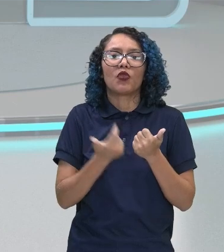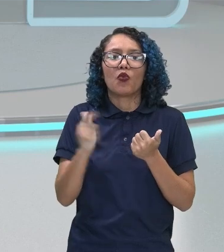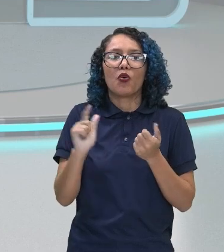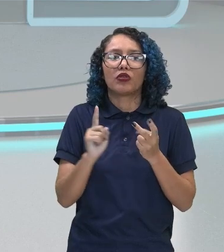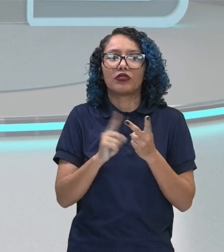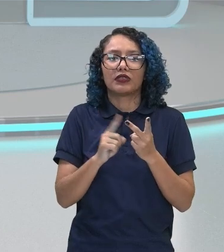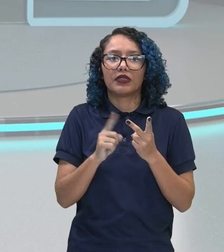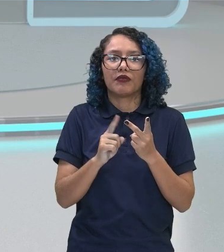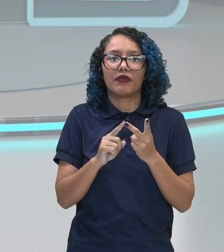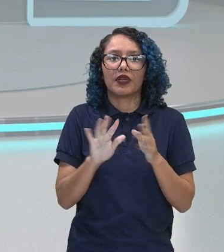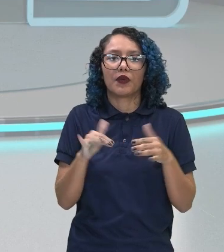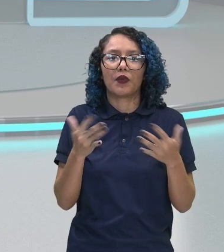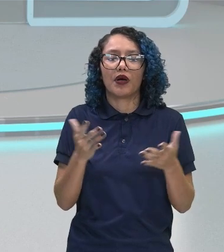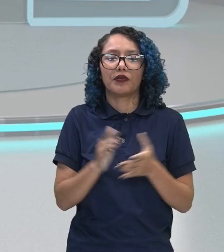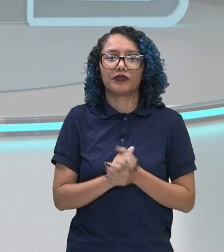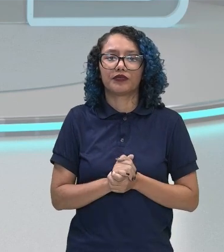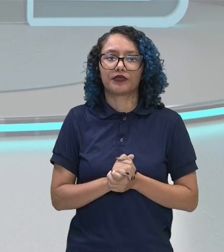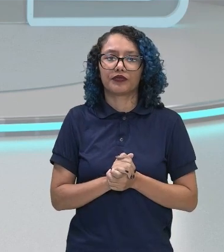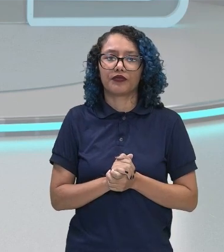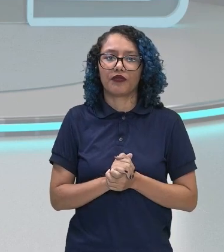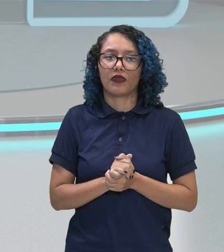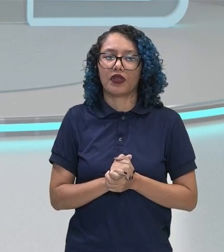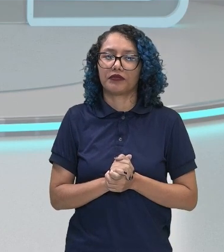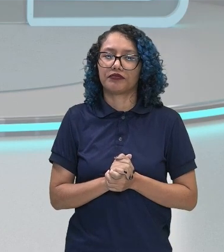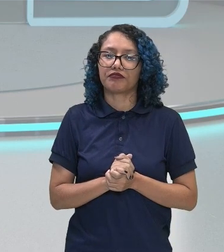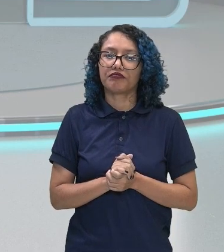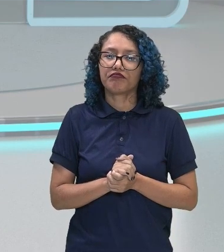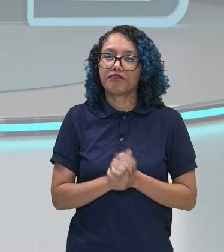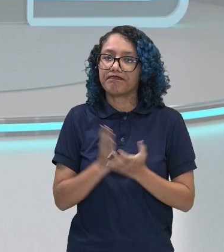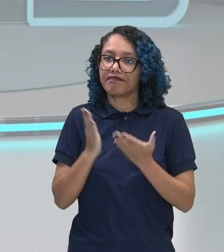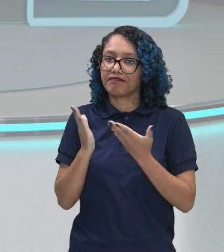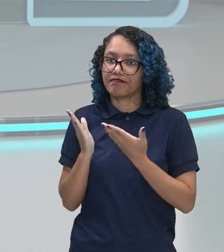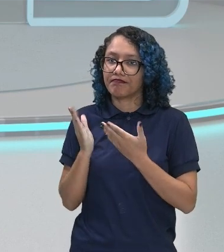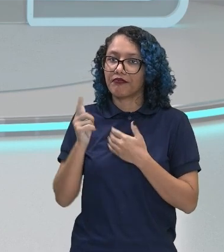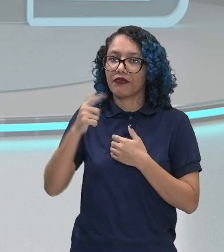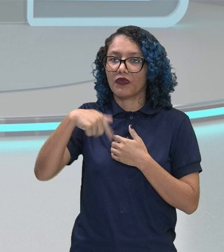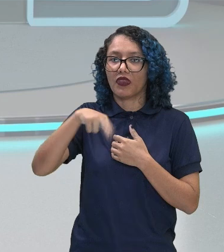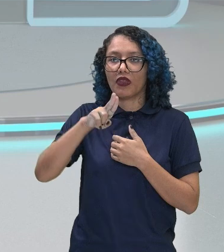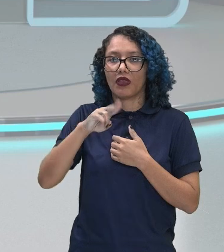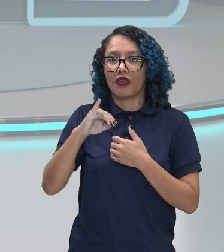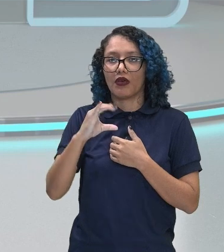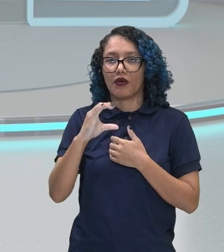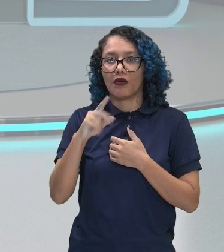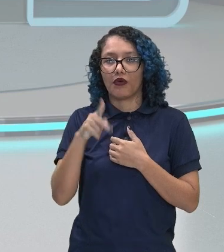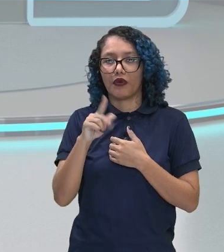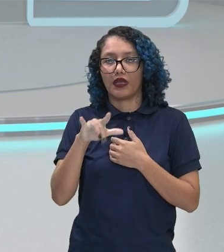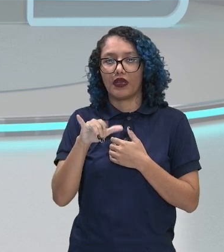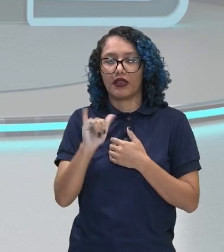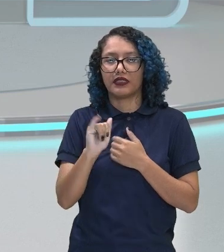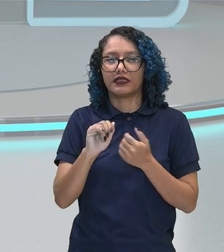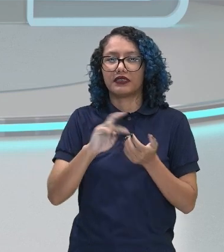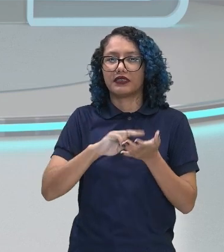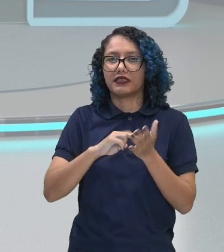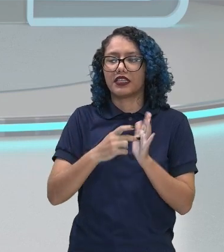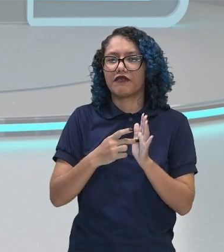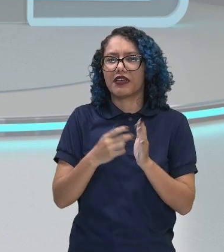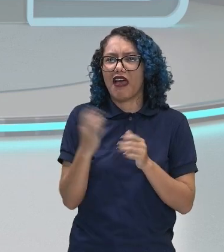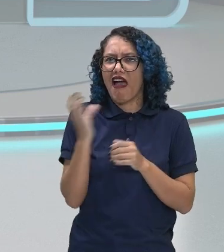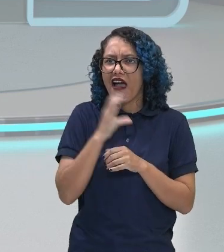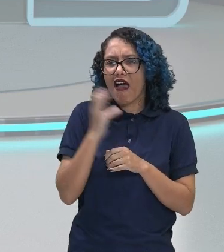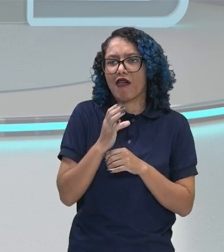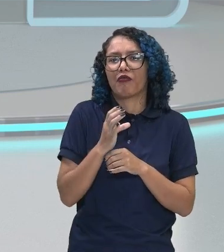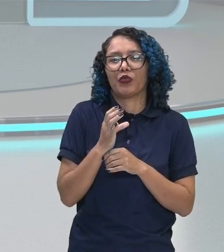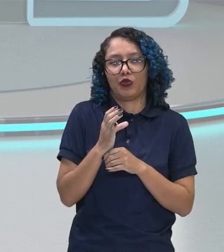aqui nessa oração aqui é quickly. Quickly significa rapidamente, repentinamente, tá?